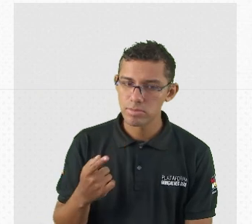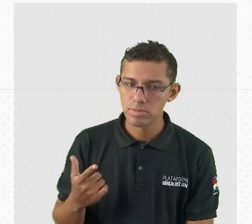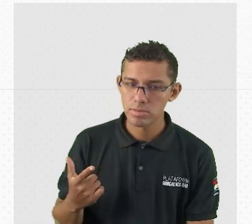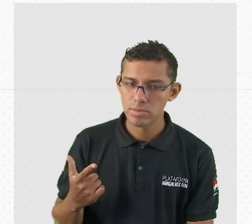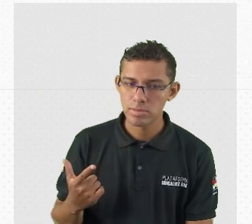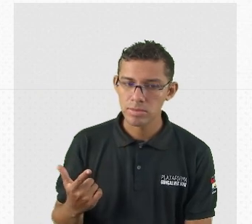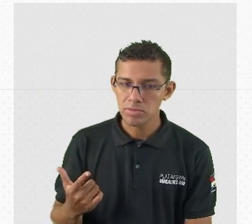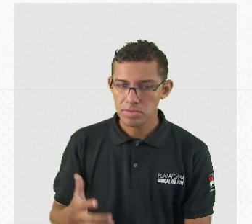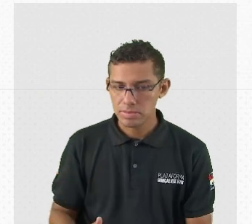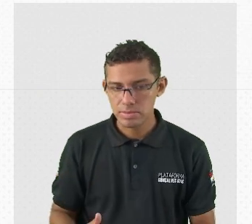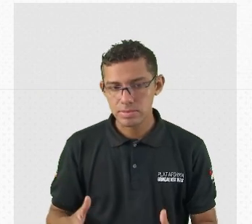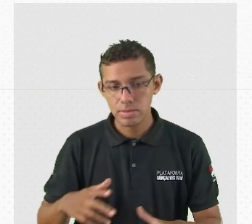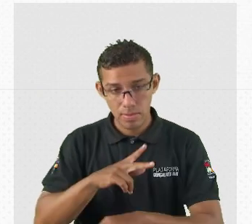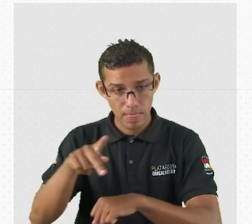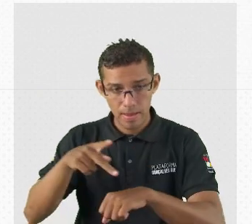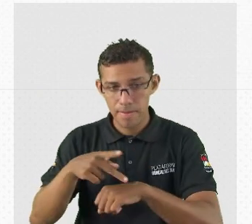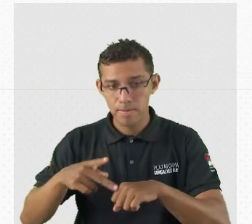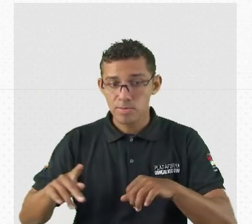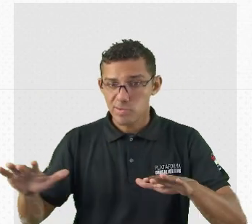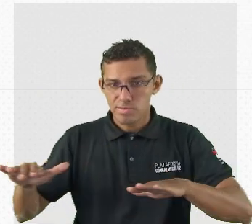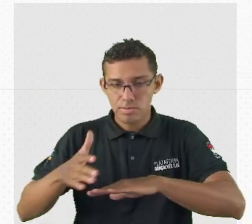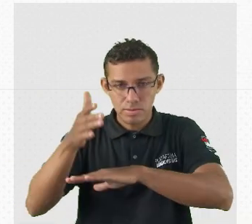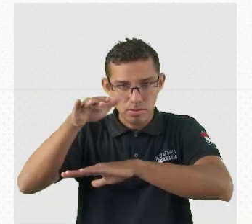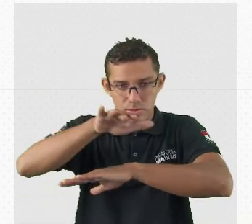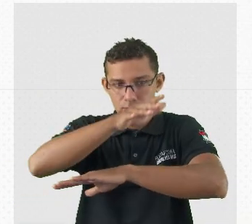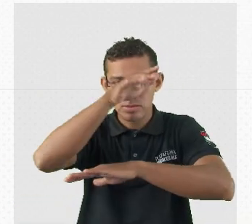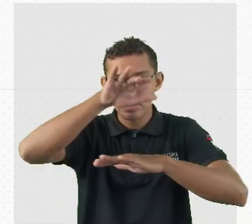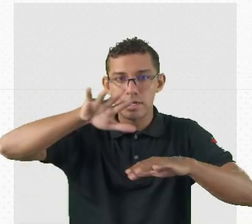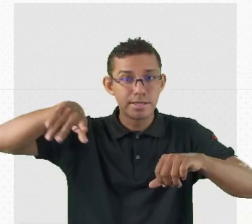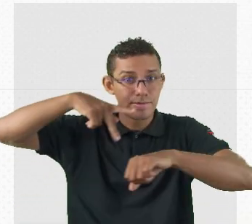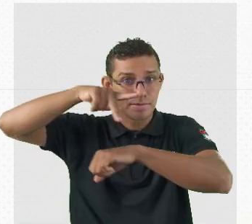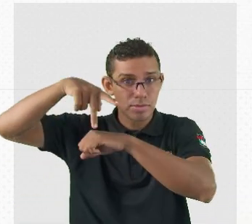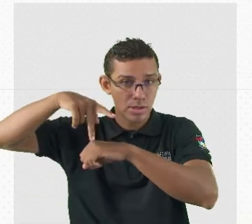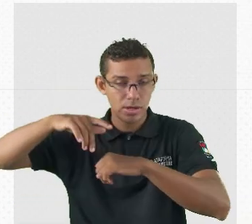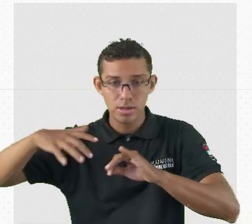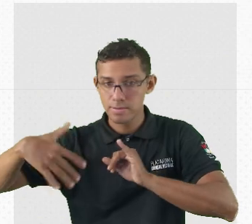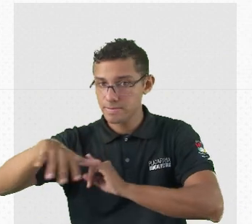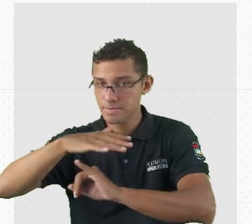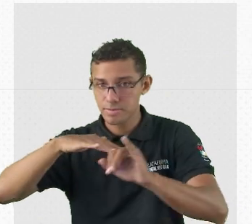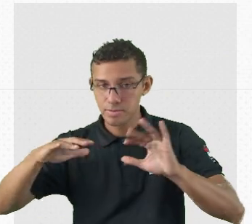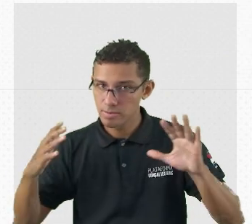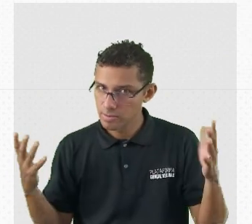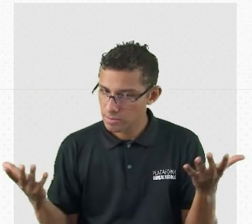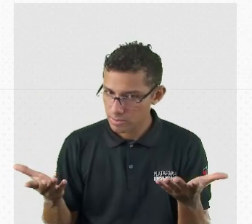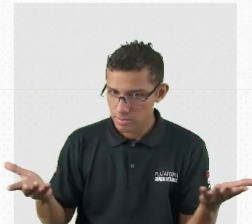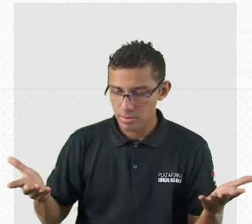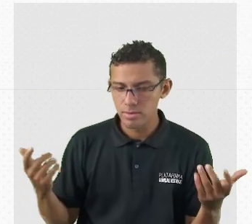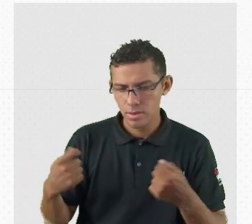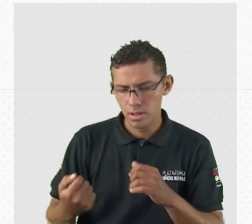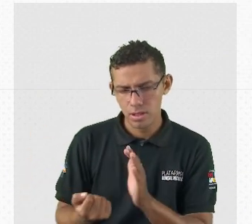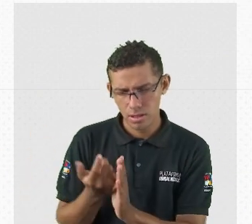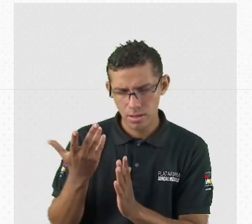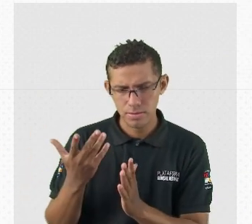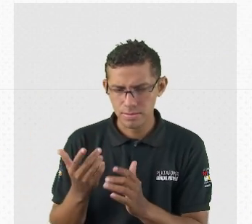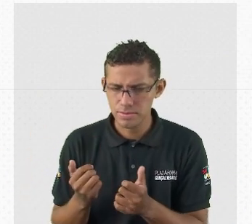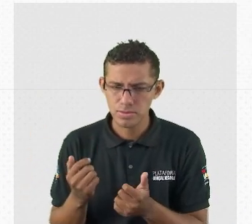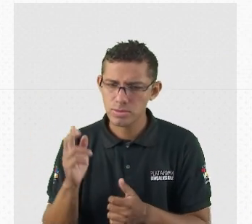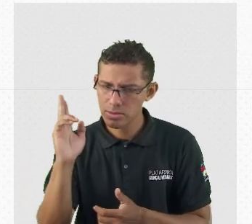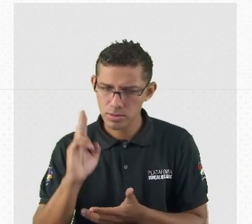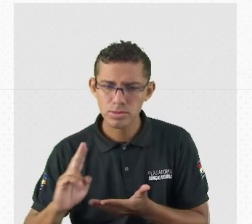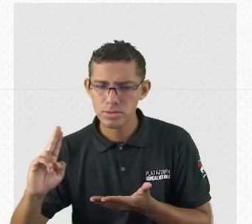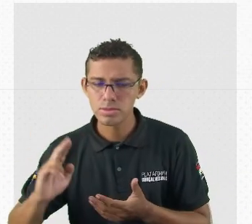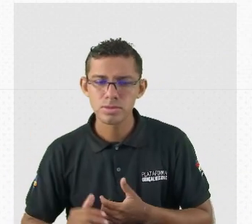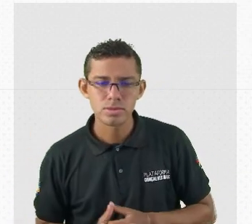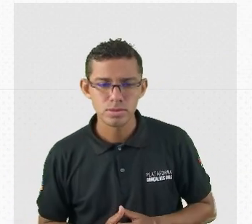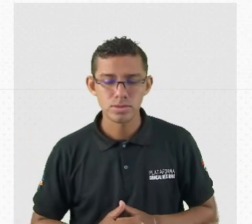assim abrangente, é um país montanhoso, formado por ilhas, tá? Então era necessário ter uma produção adequada àquilo que se consome. Um outro